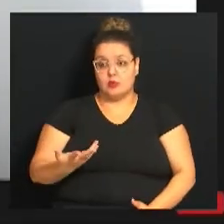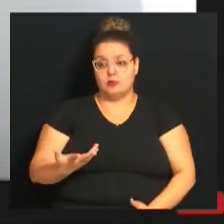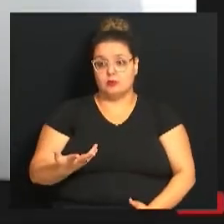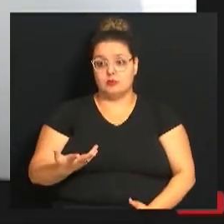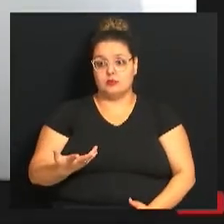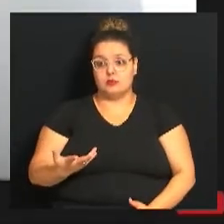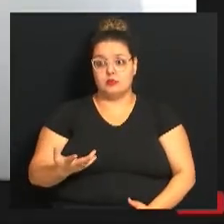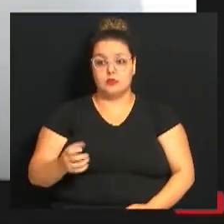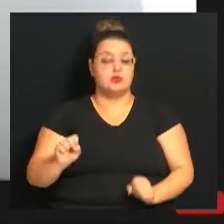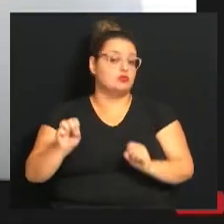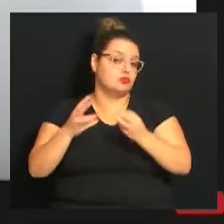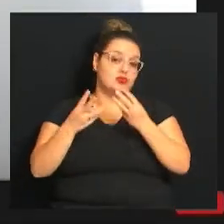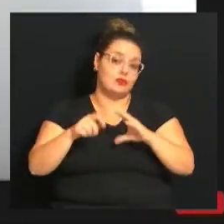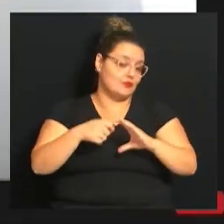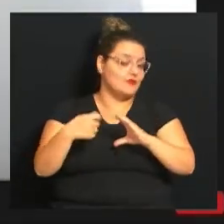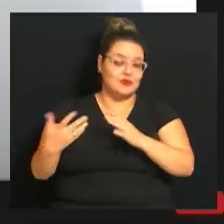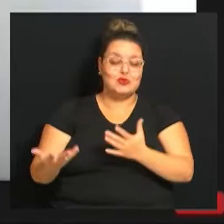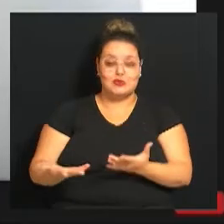video,